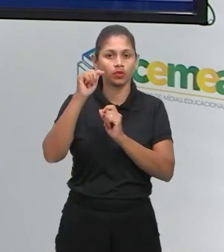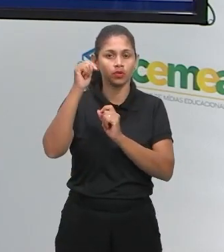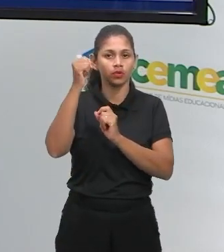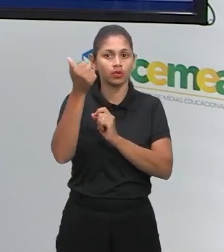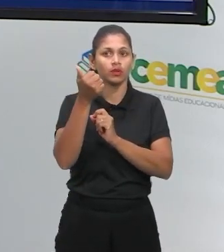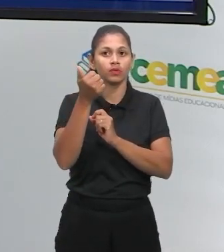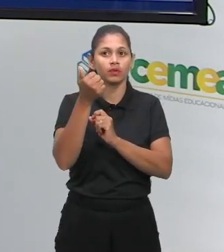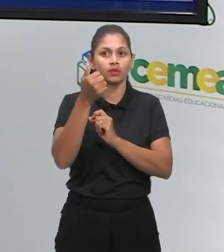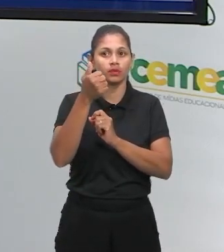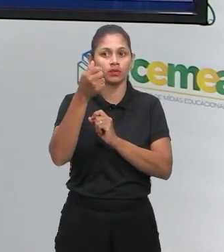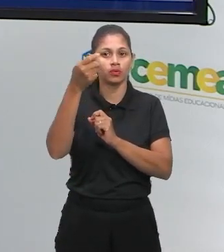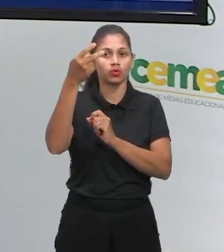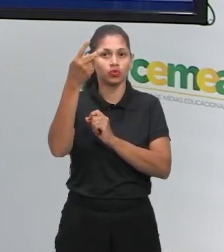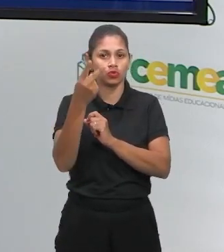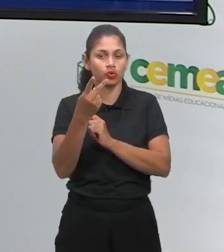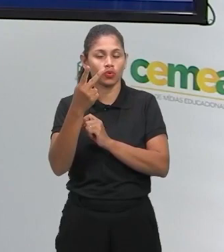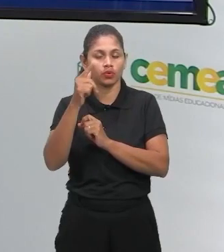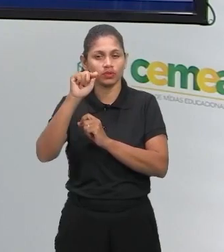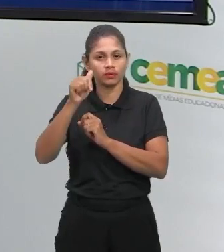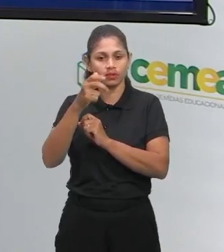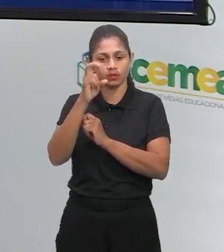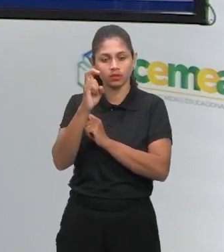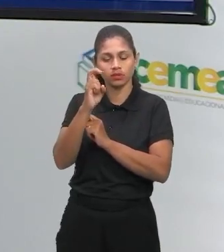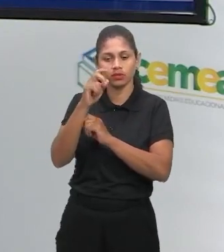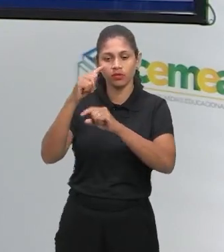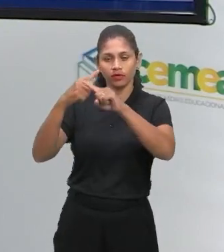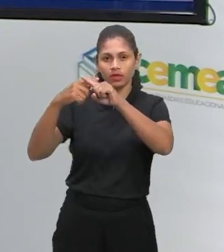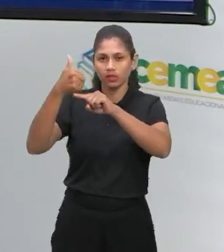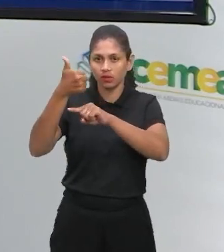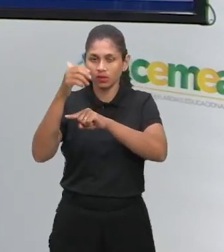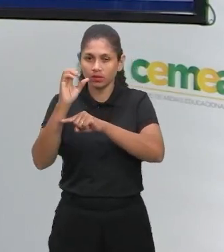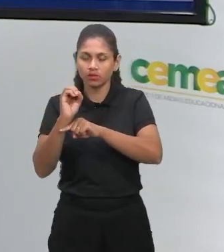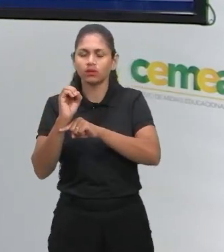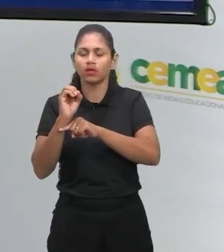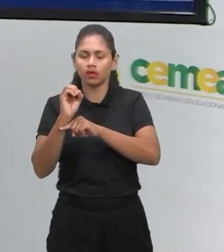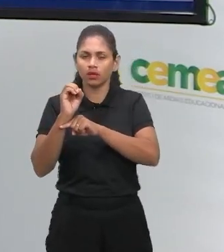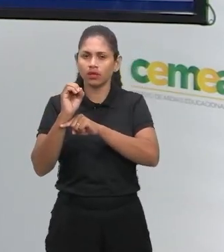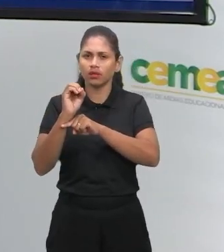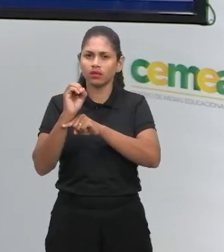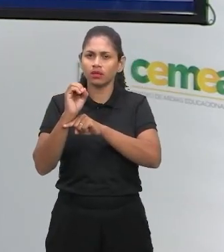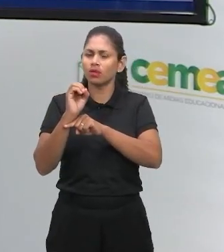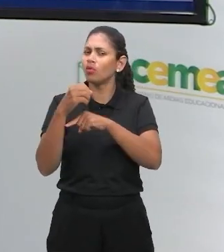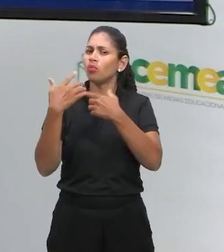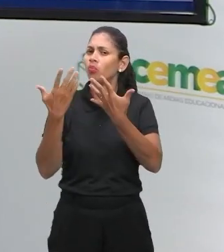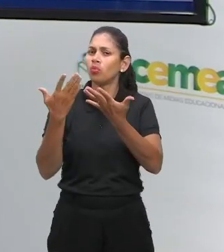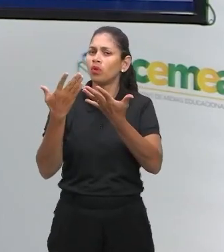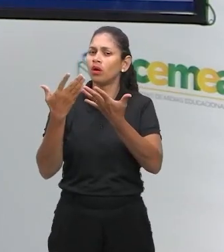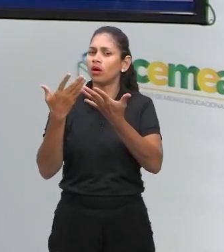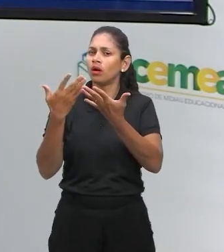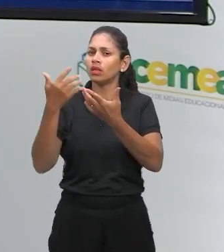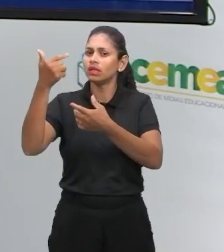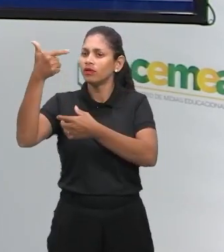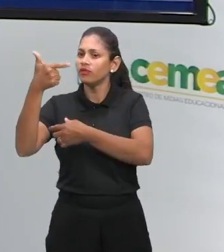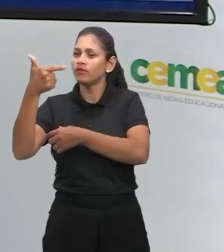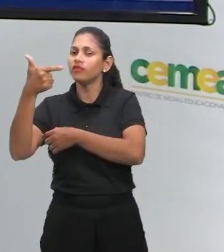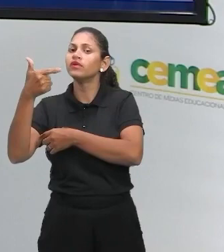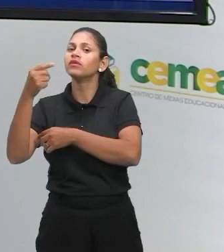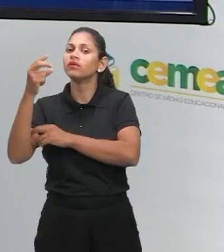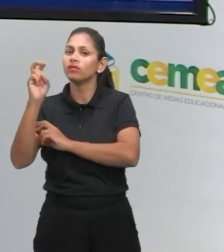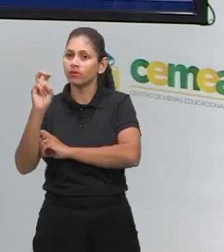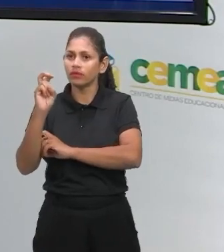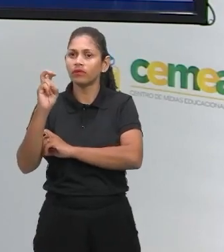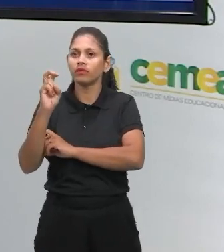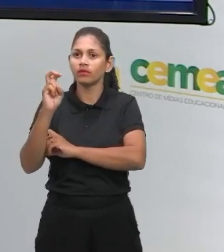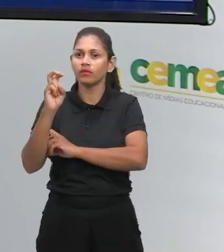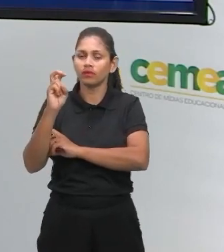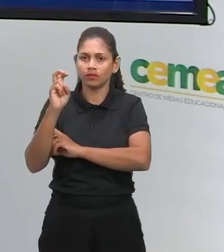professor. 2,5 vezes 10 é quanto? Ah, professor, dá 25. Então, eu tenho 25 metros por segundo. É isso que as